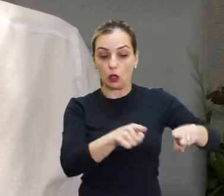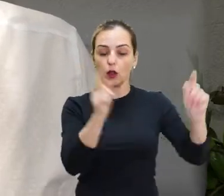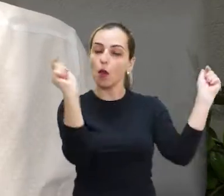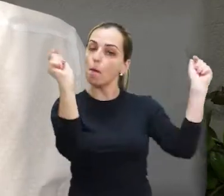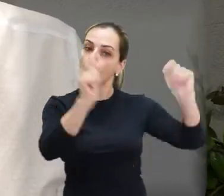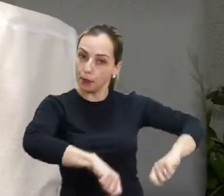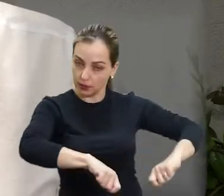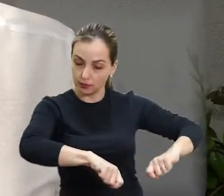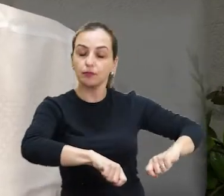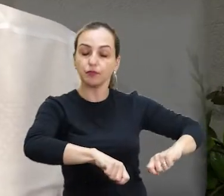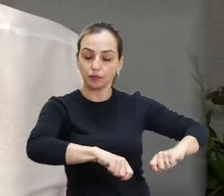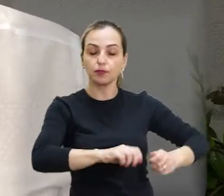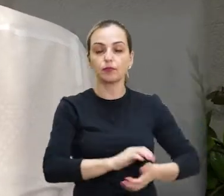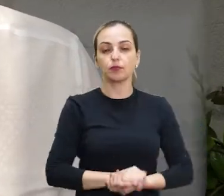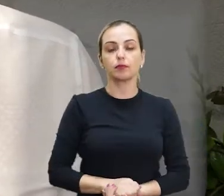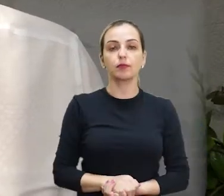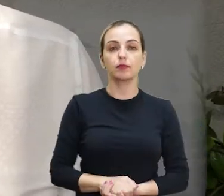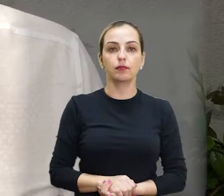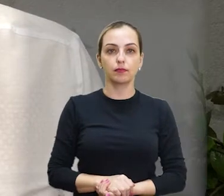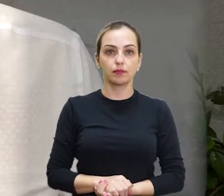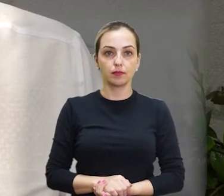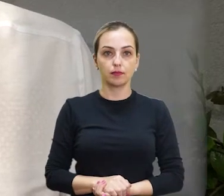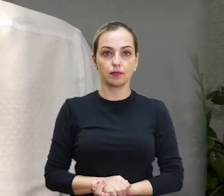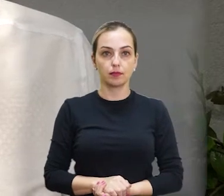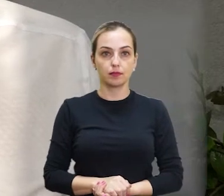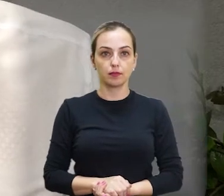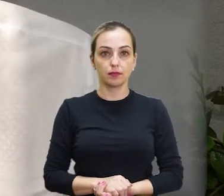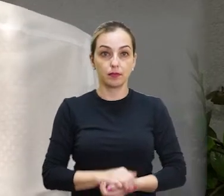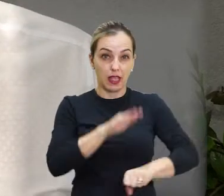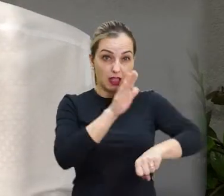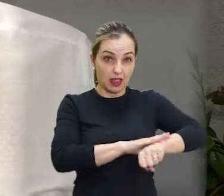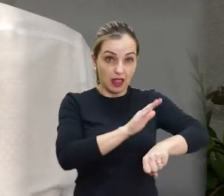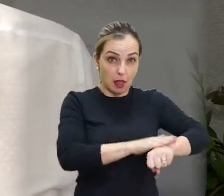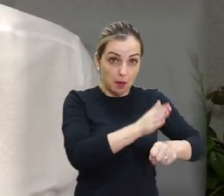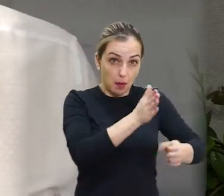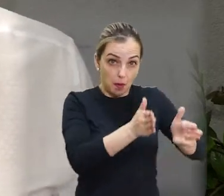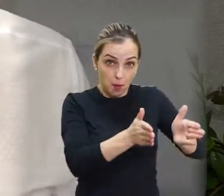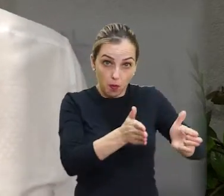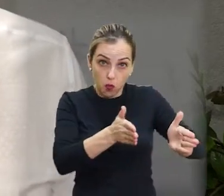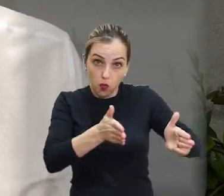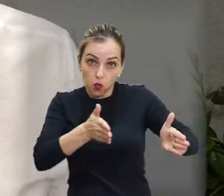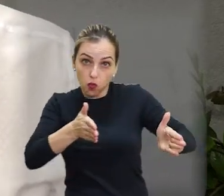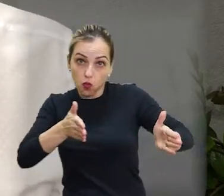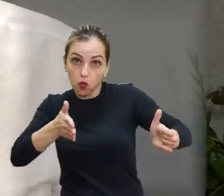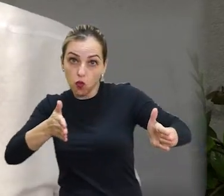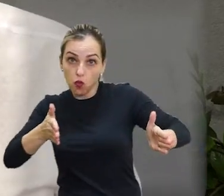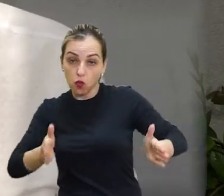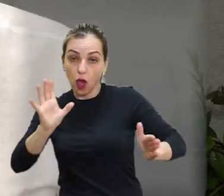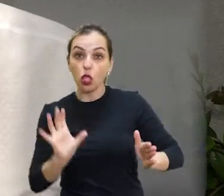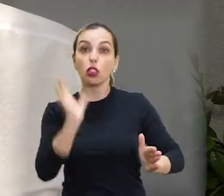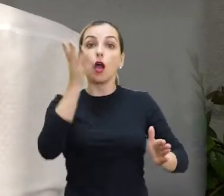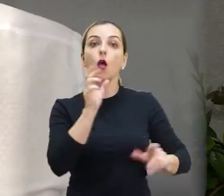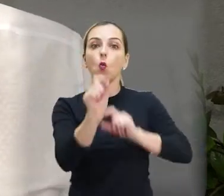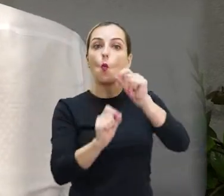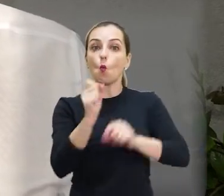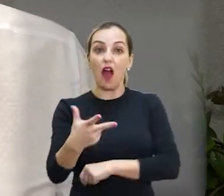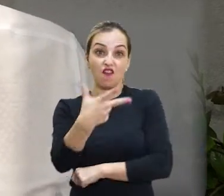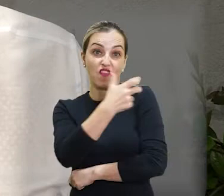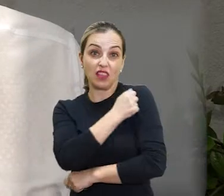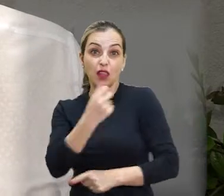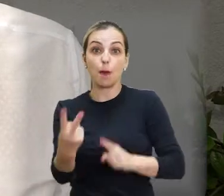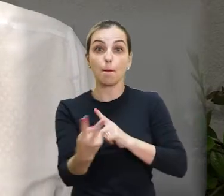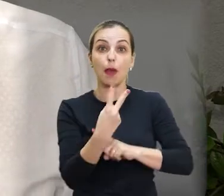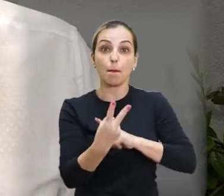que se tenha um bom nível de proteção contra a doença. Ainda que com o passar do tempo a imunidade proporcionada pelas vacinas